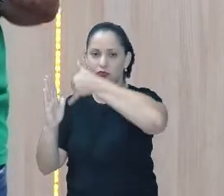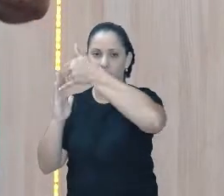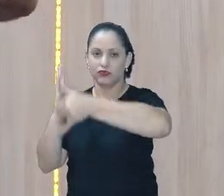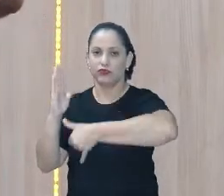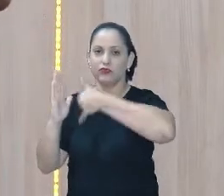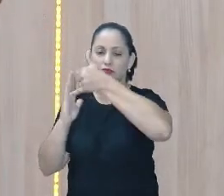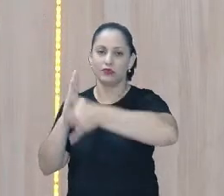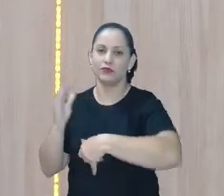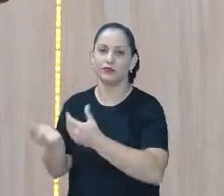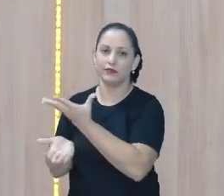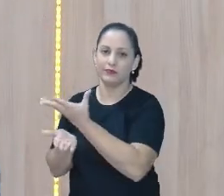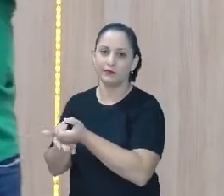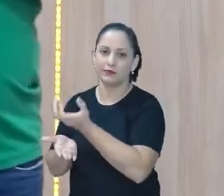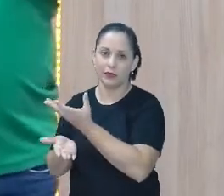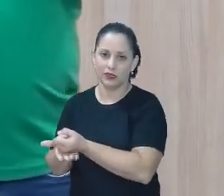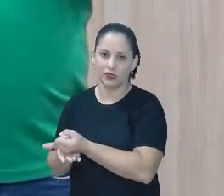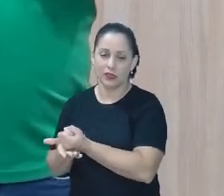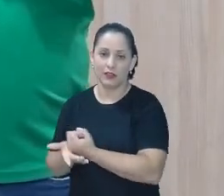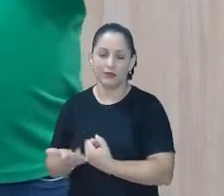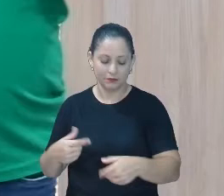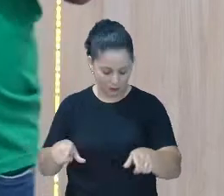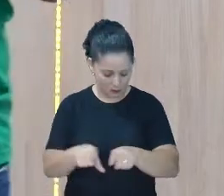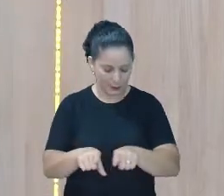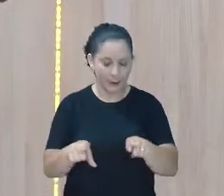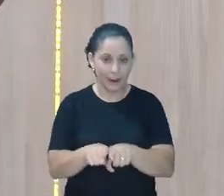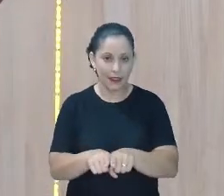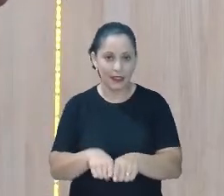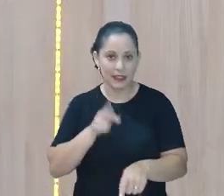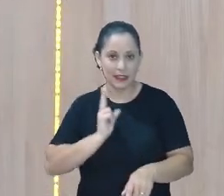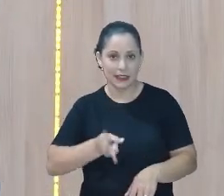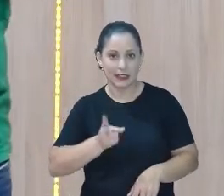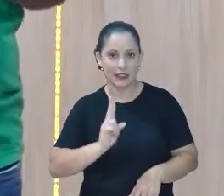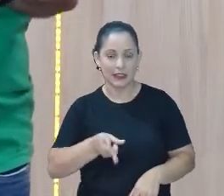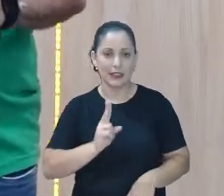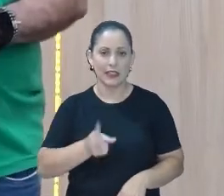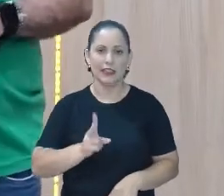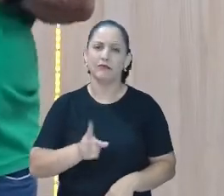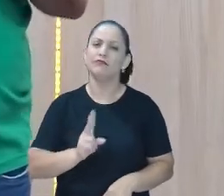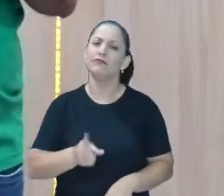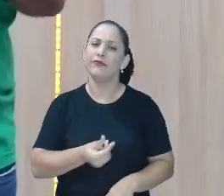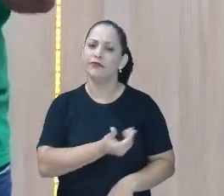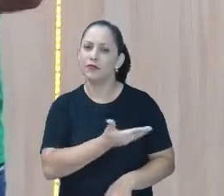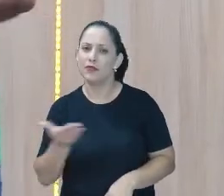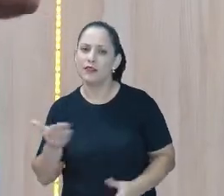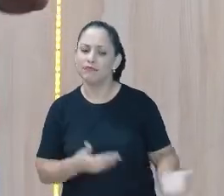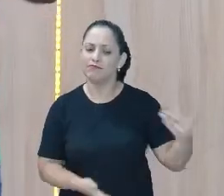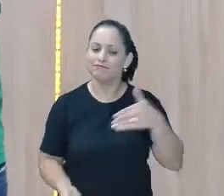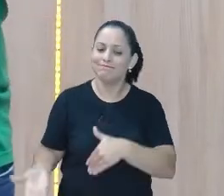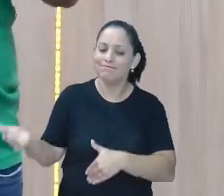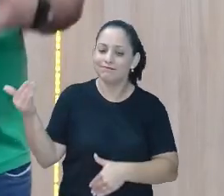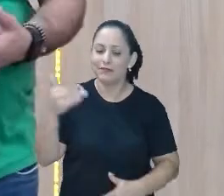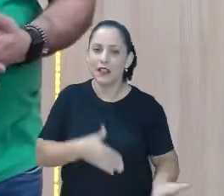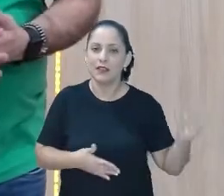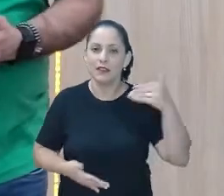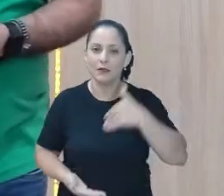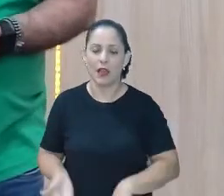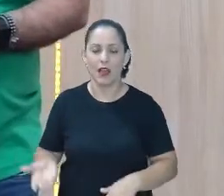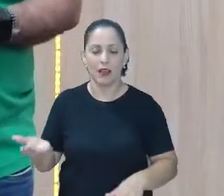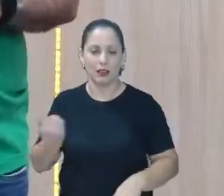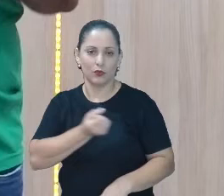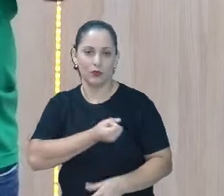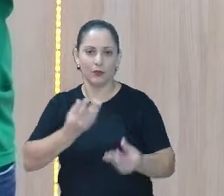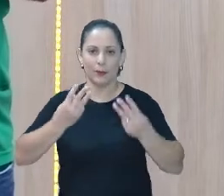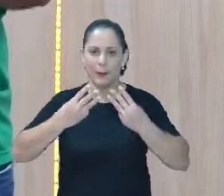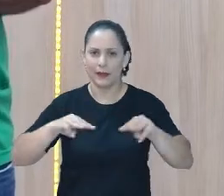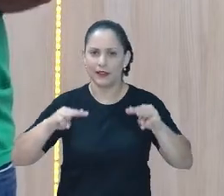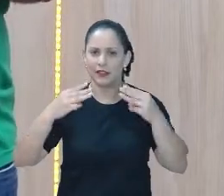do aplicativo. E, na medida que você for sendo enturmado, porque alguns alunos e alunas estão sendo ainda